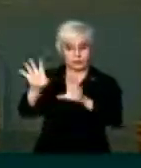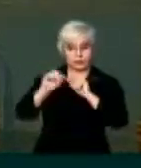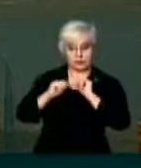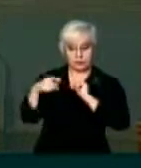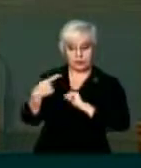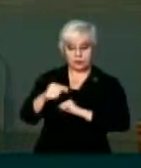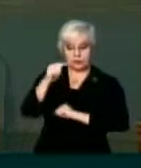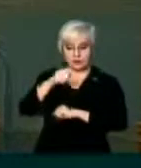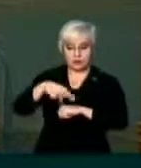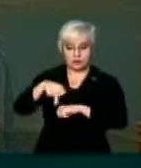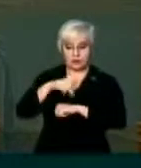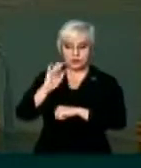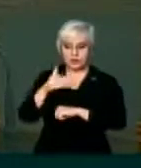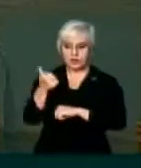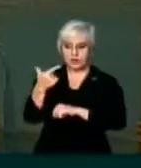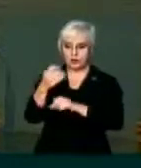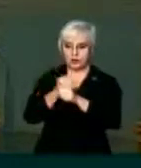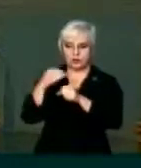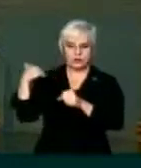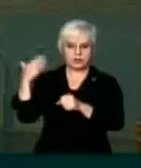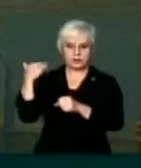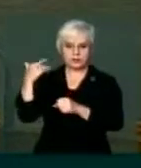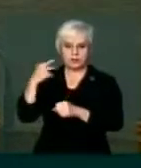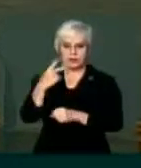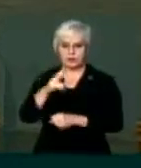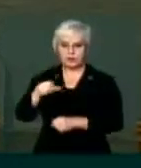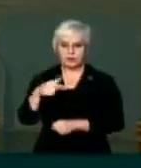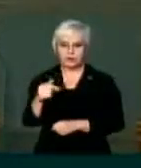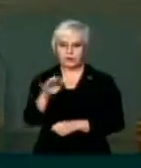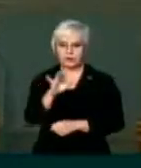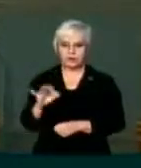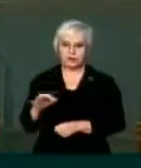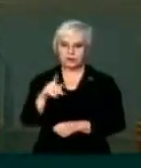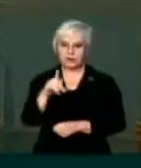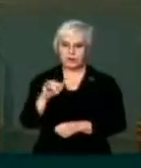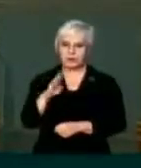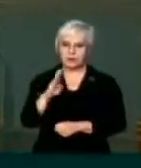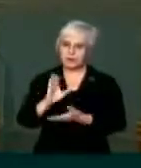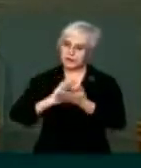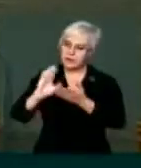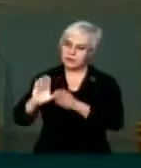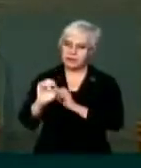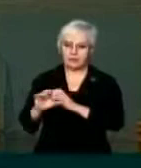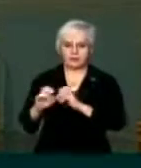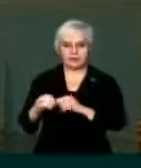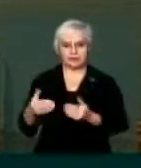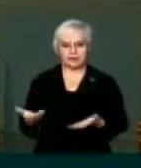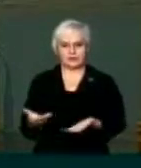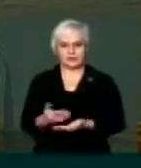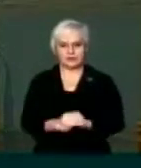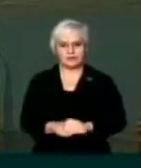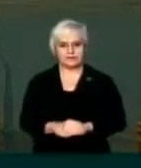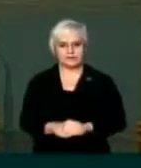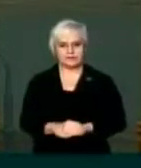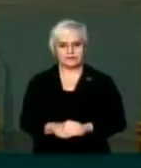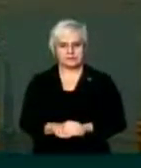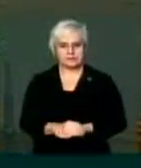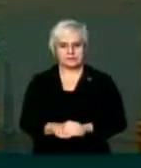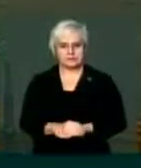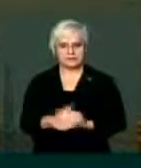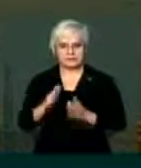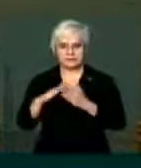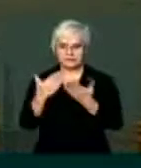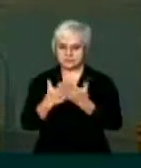há 12 anos atrás, era exatamente 2,7% do produto interno bruto que aqui se aplicava em educação.